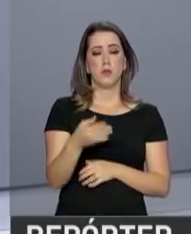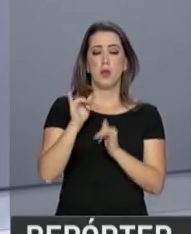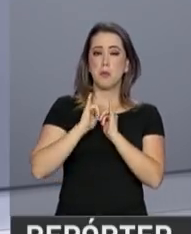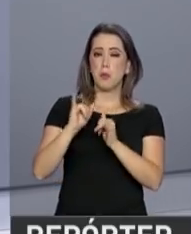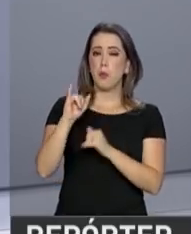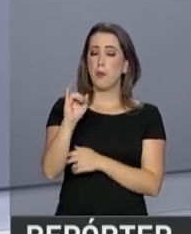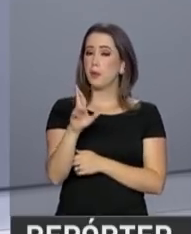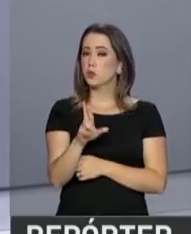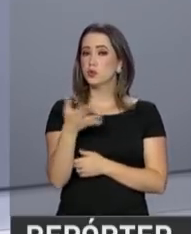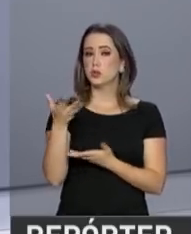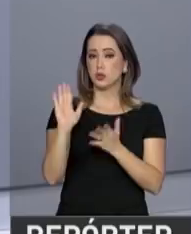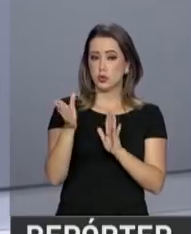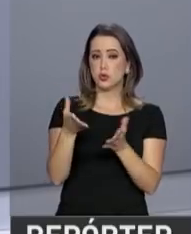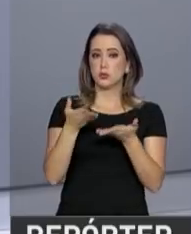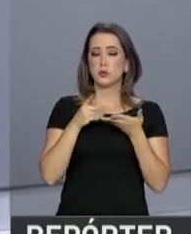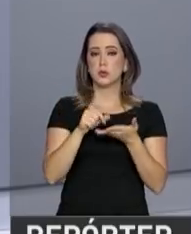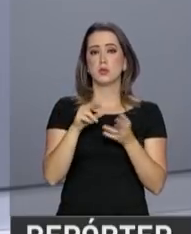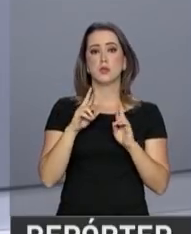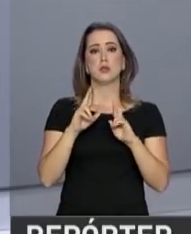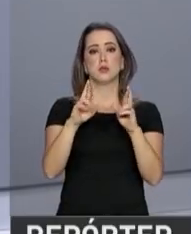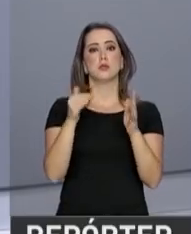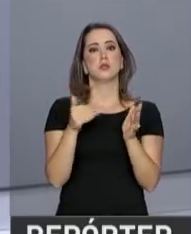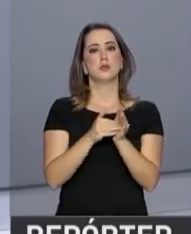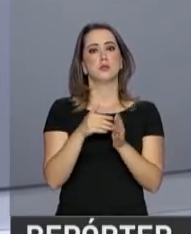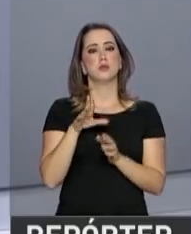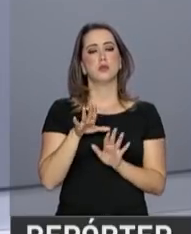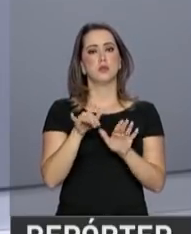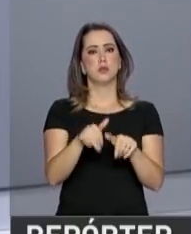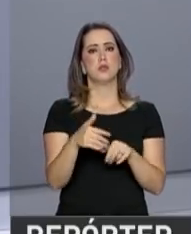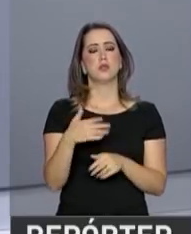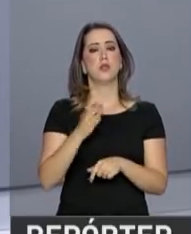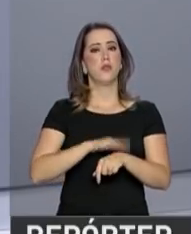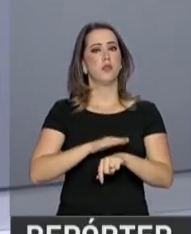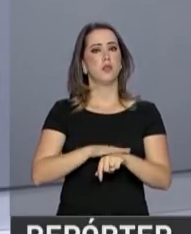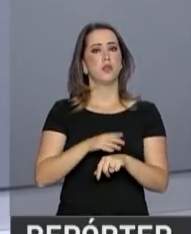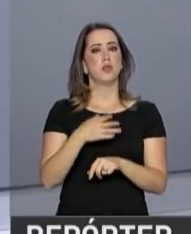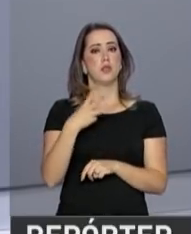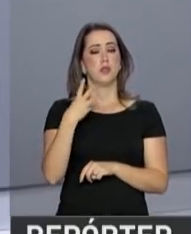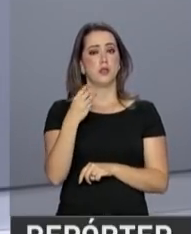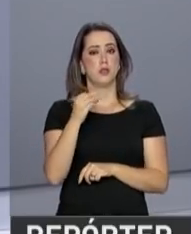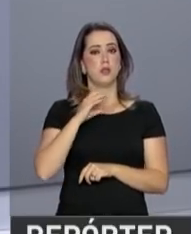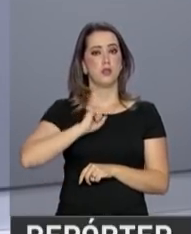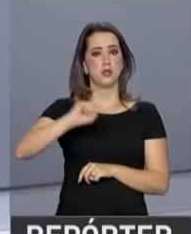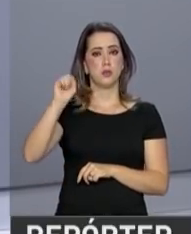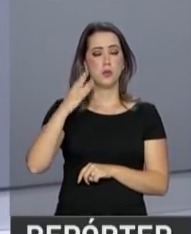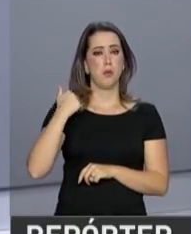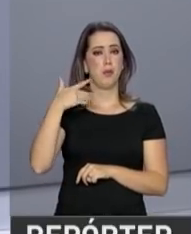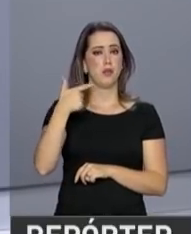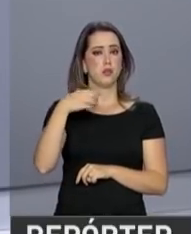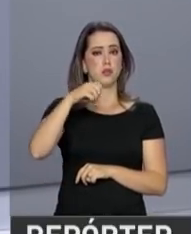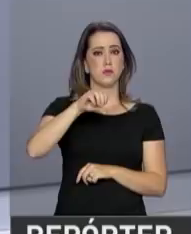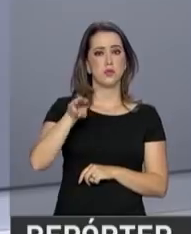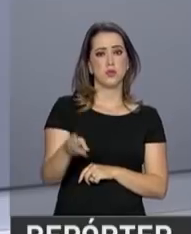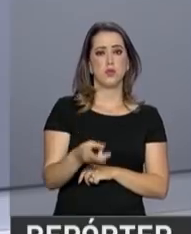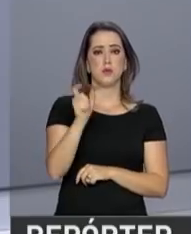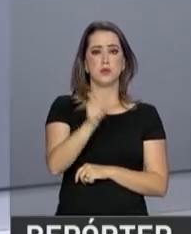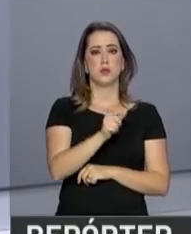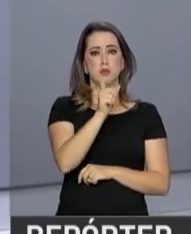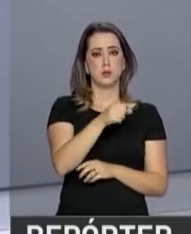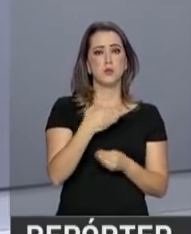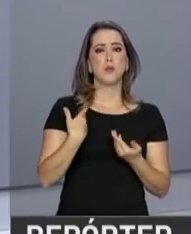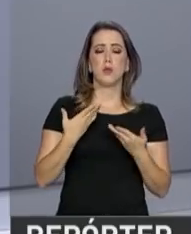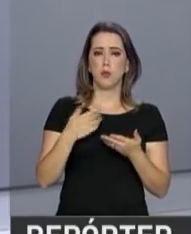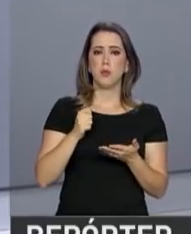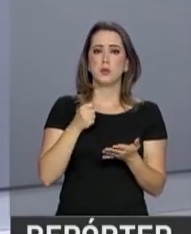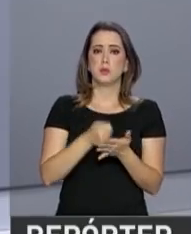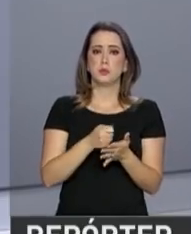declarações foram recebidas. A expectativa é que até o final do prazo, no dia 30 de abril, cerca de 29 milhões de contribuintes prestem